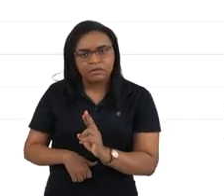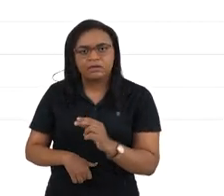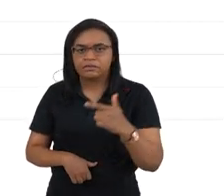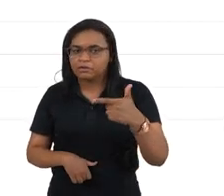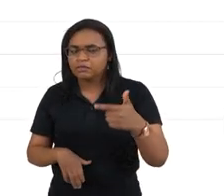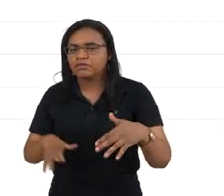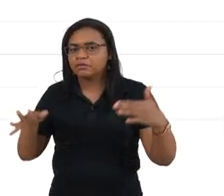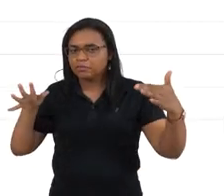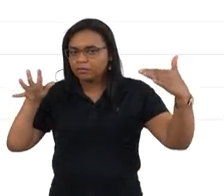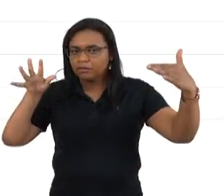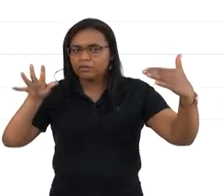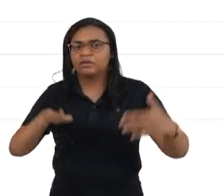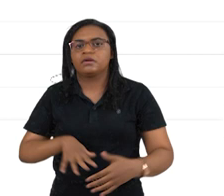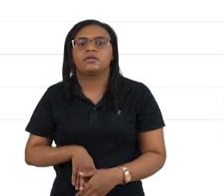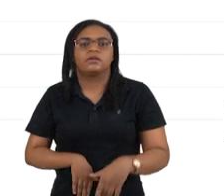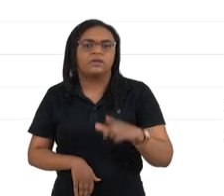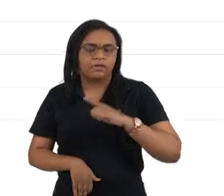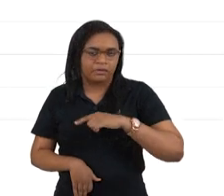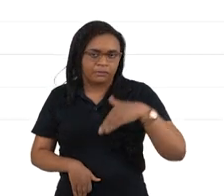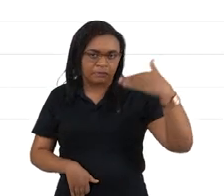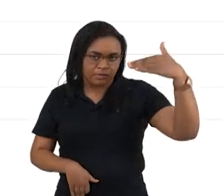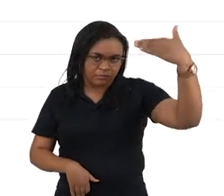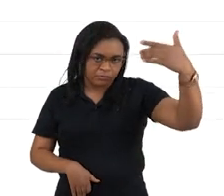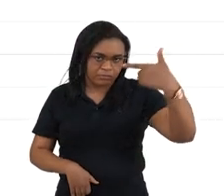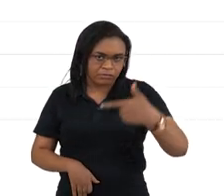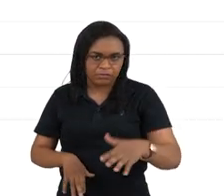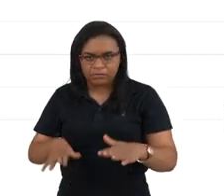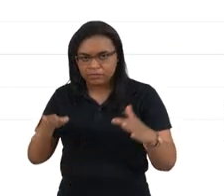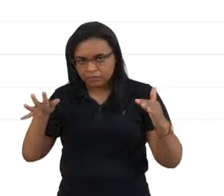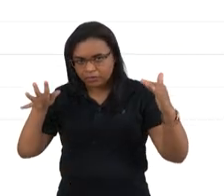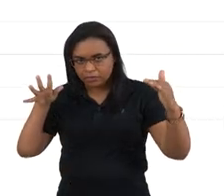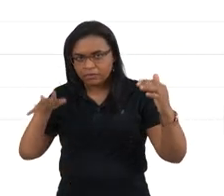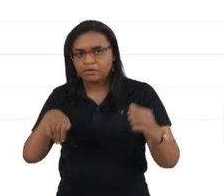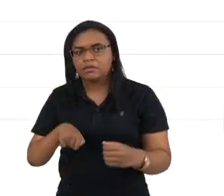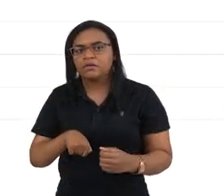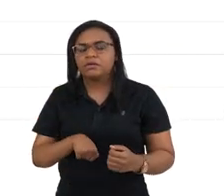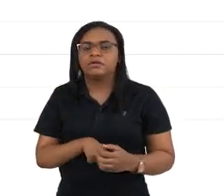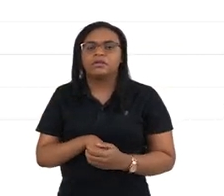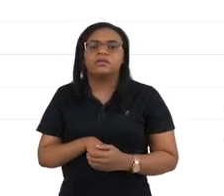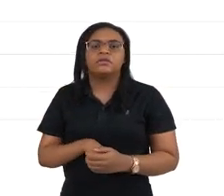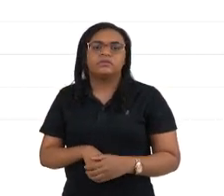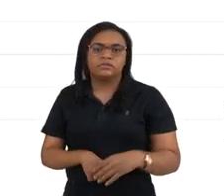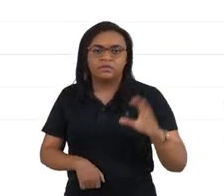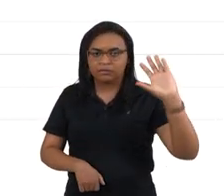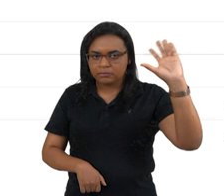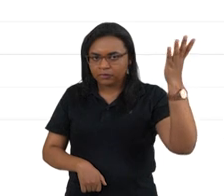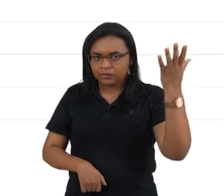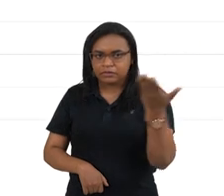duas grandezas. Então, nós vamos ter mais de duas grandezas envolvidas nesse processo. Vamos ver aqui algumas